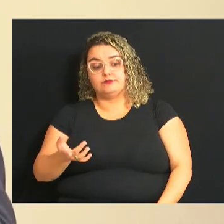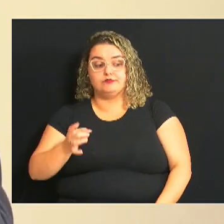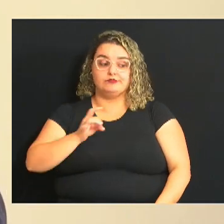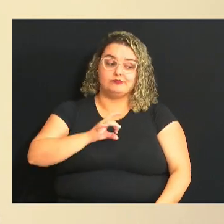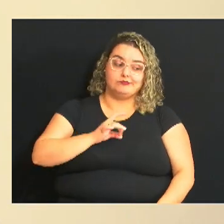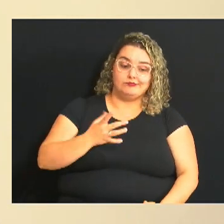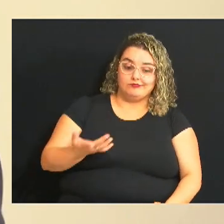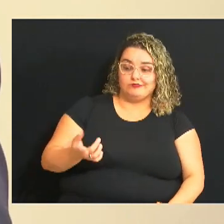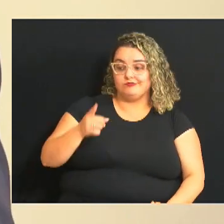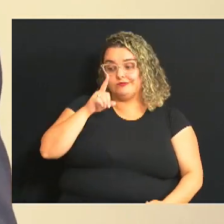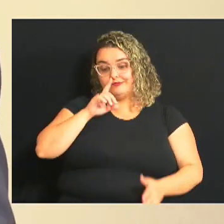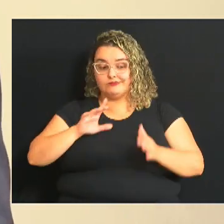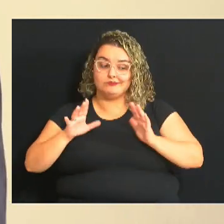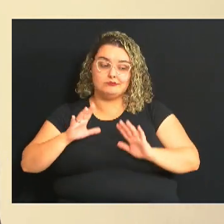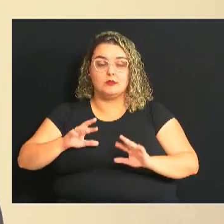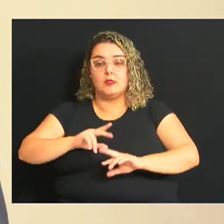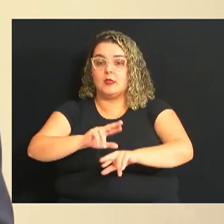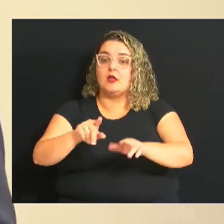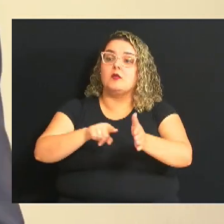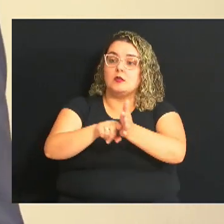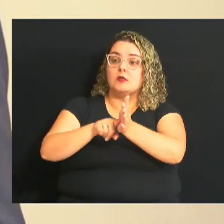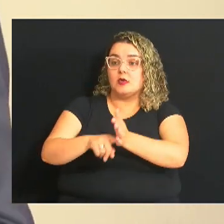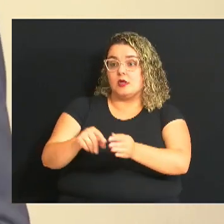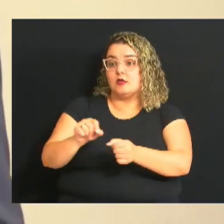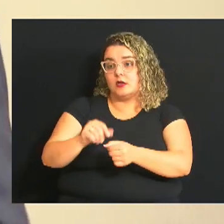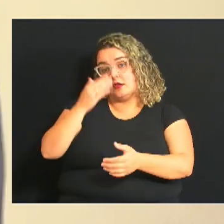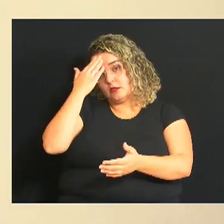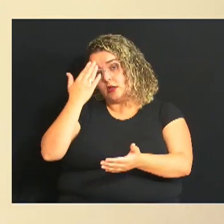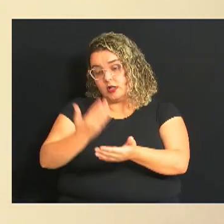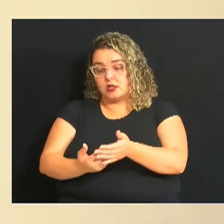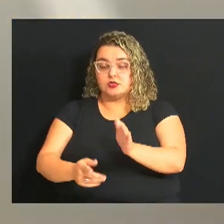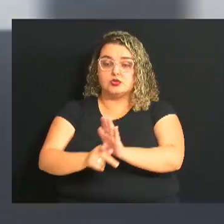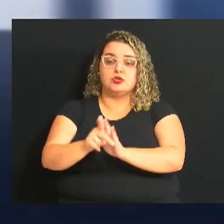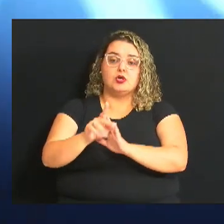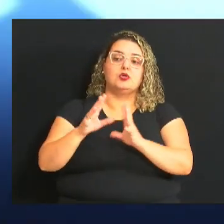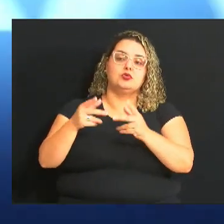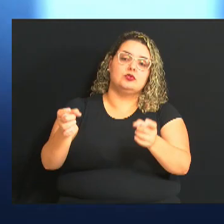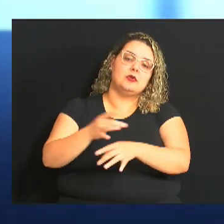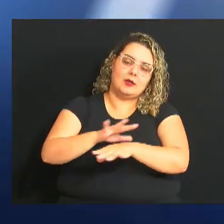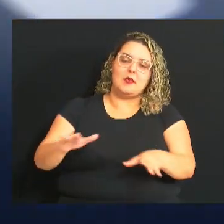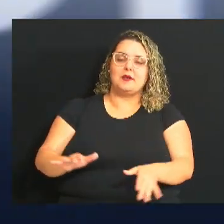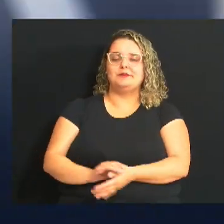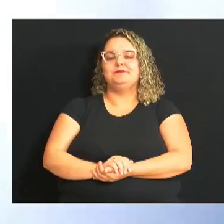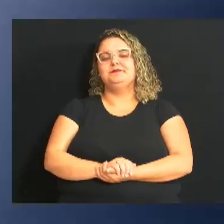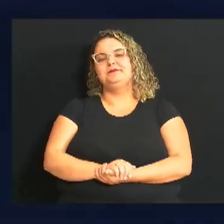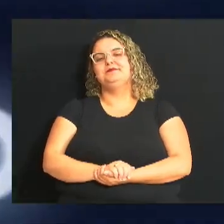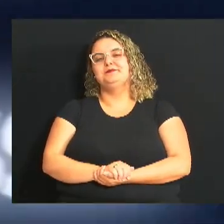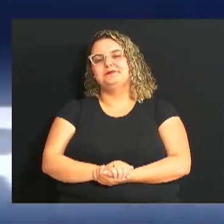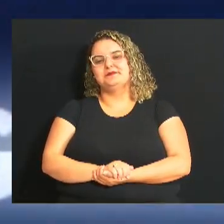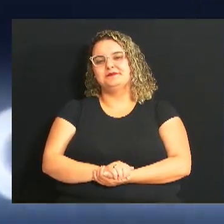uma série de perguntas que são feitas. Eu acredito que com esse projeto tudo isso será sanado.